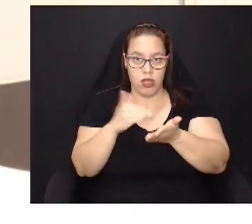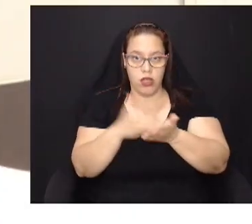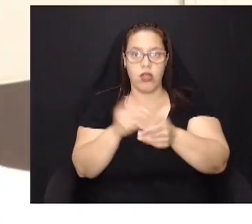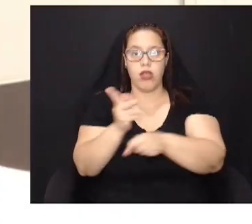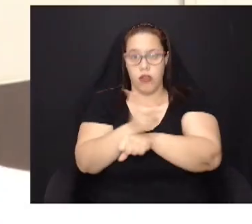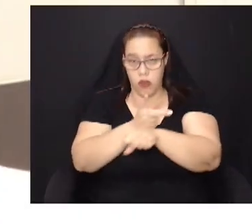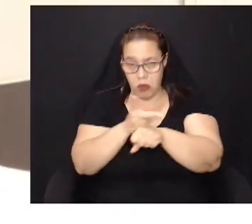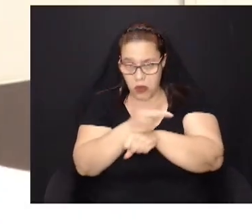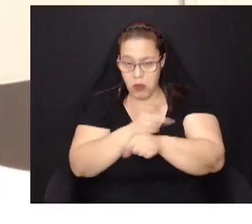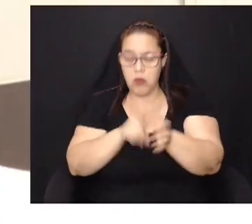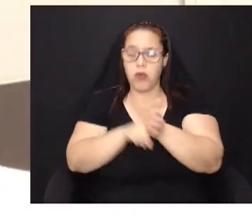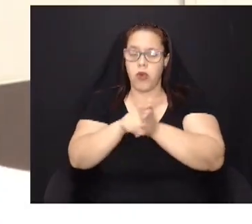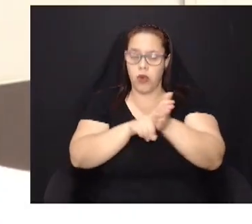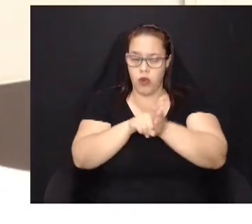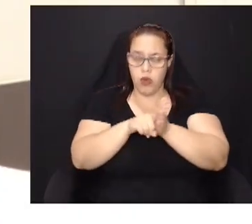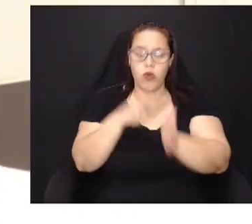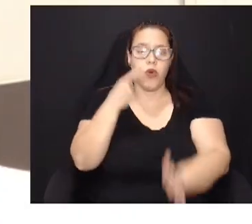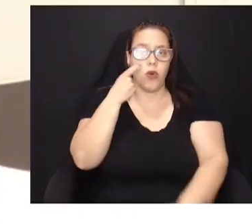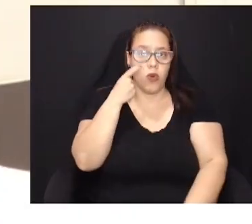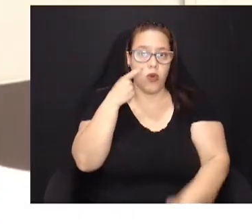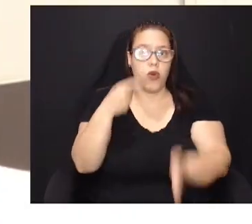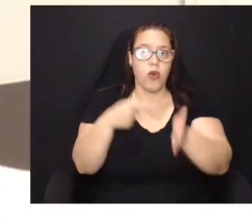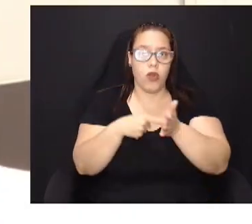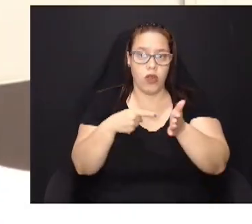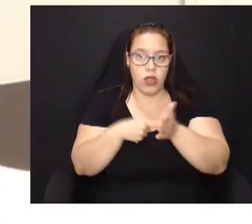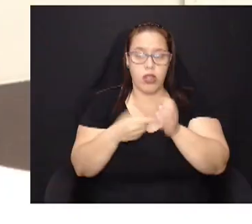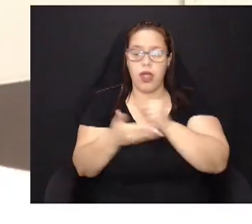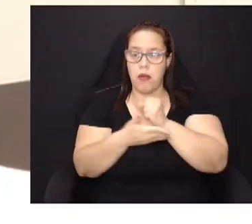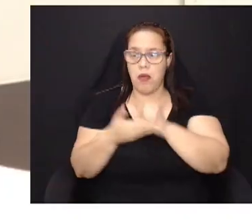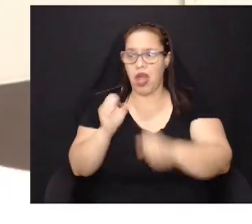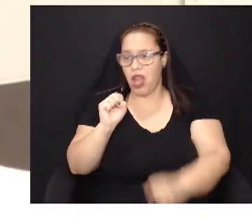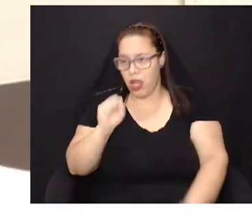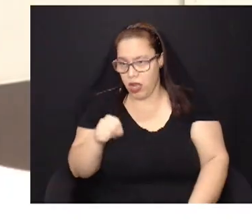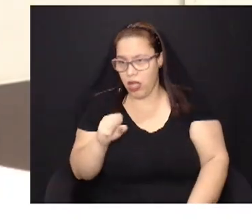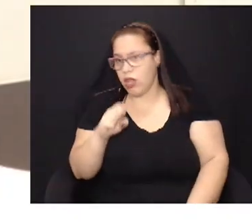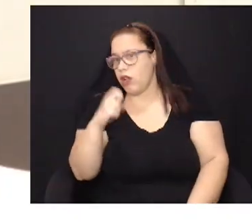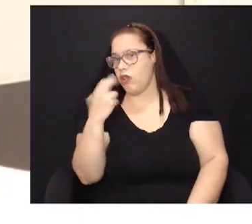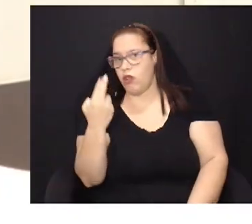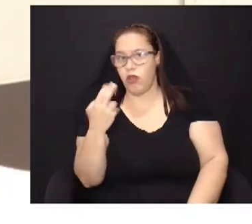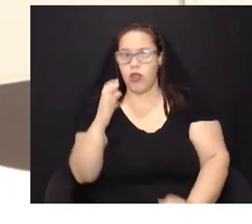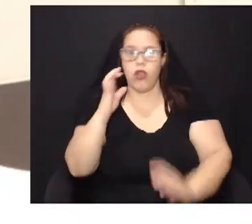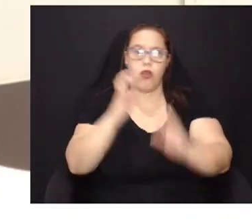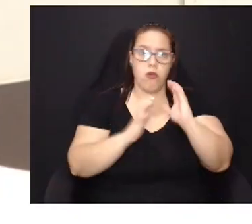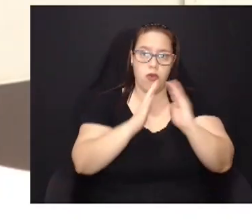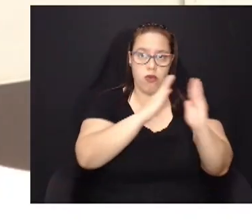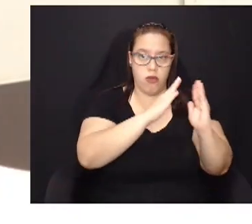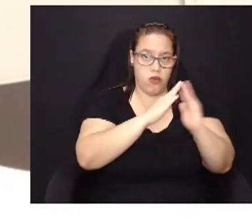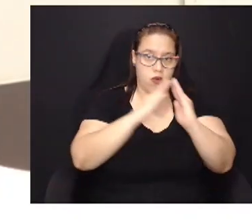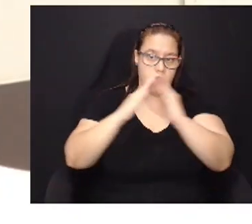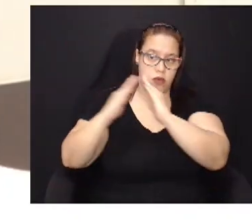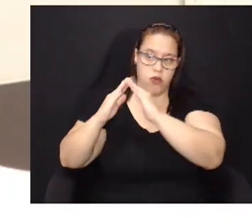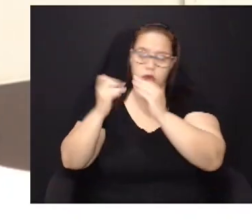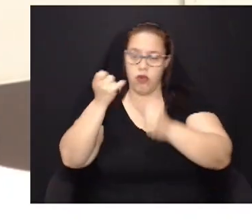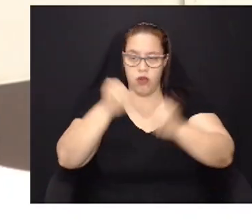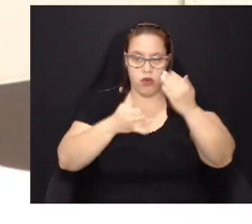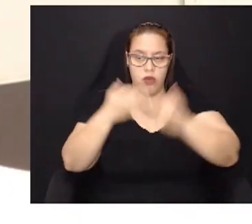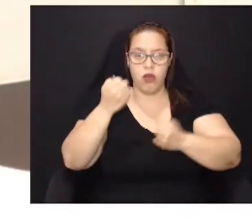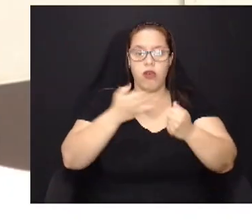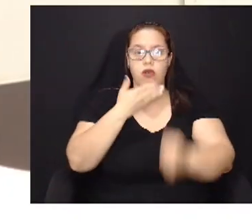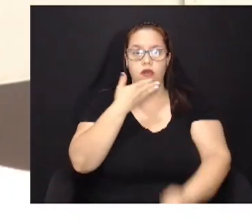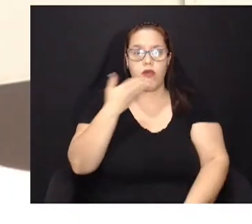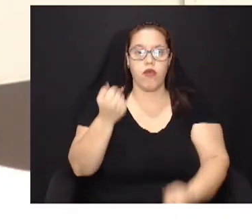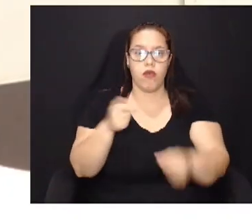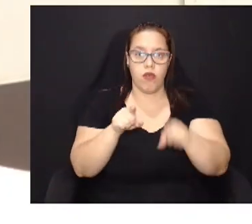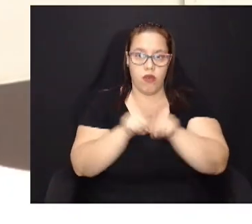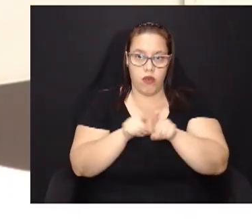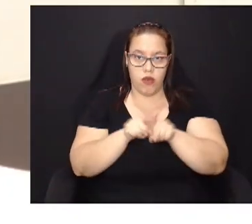pesquisa, vai ver se a denúncia foi fundada, se não foi uma briga de vizinho, ela vai explicar melhor. E também